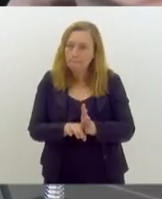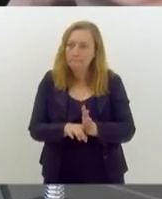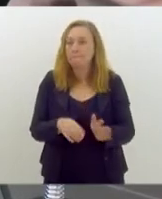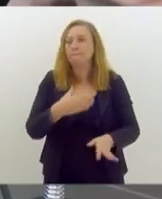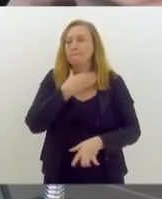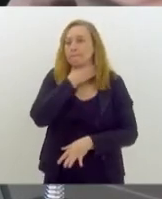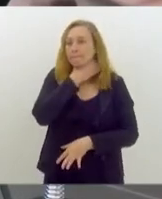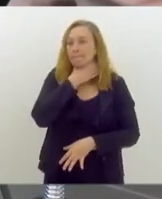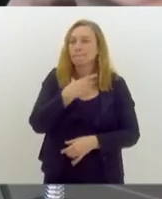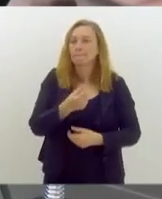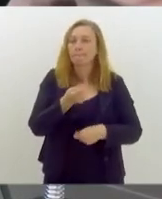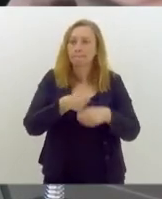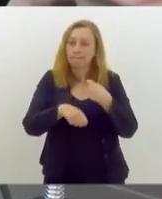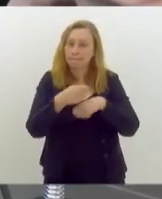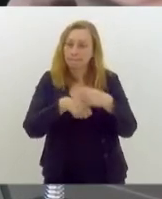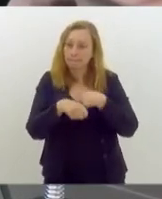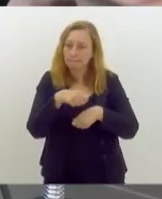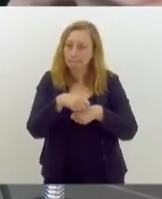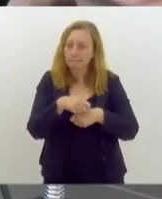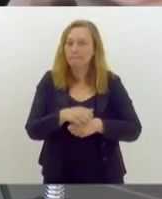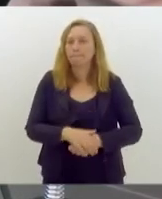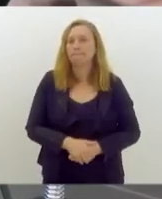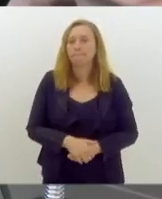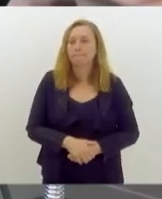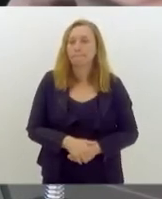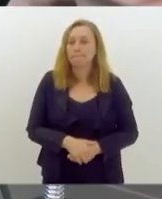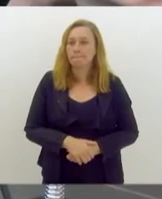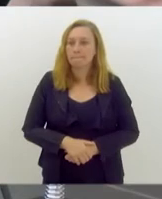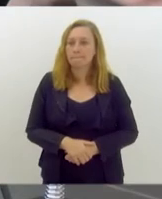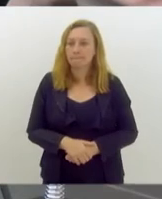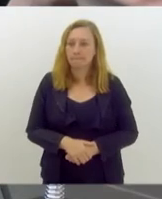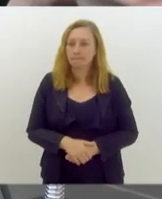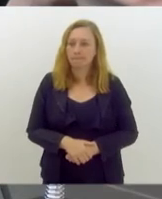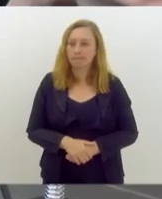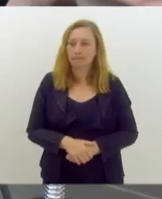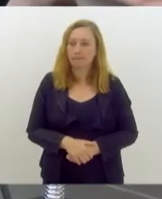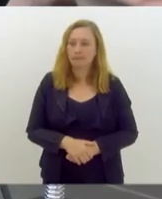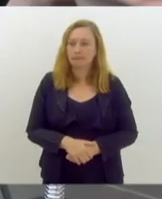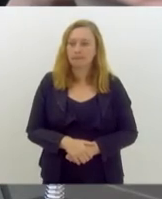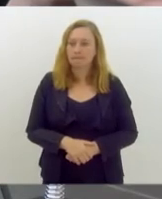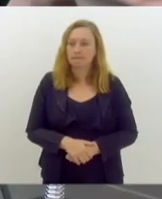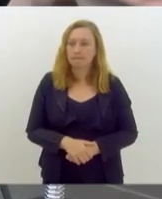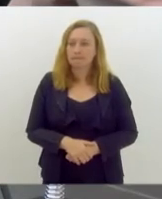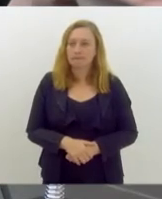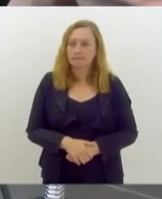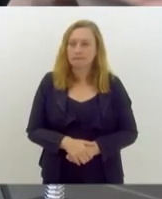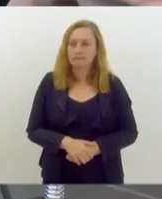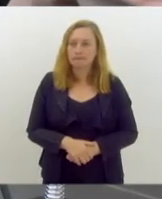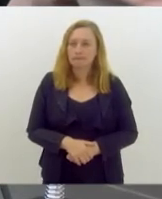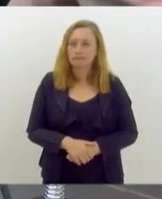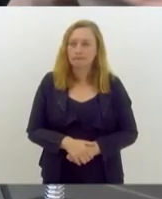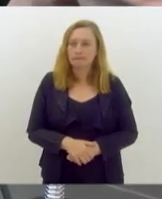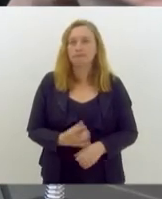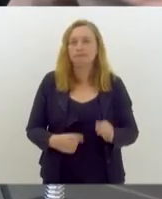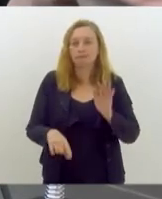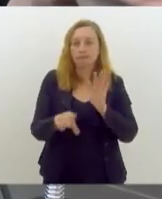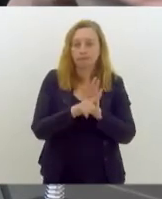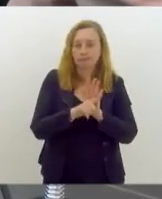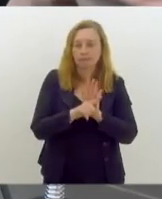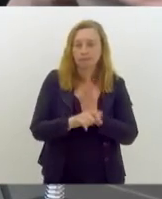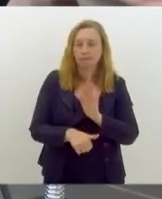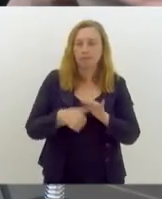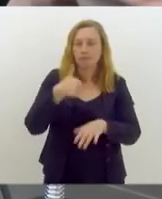econômica de uma maneira bem bem superficial vai para ler complementar